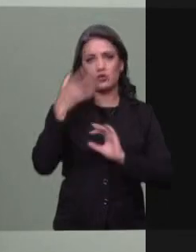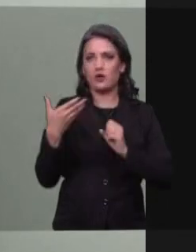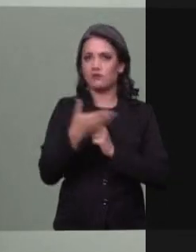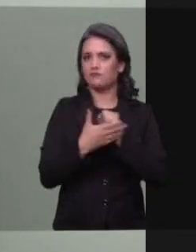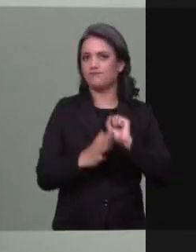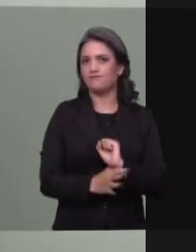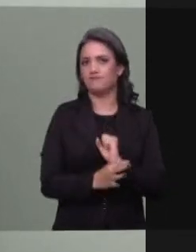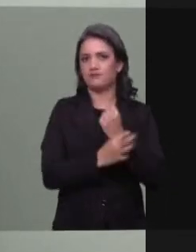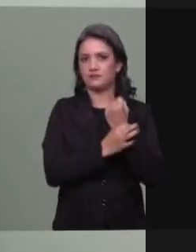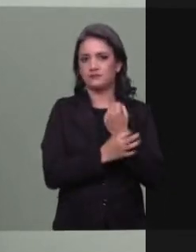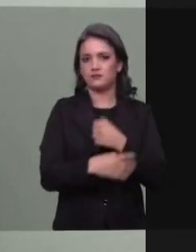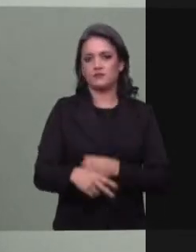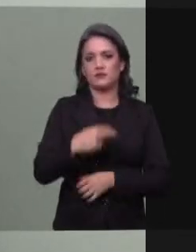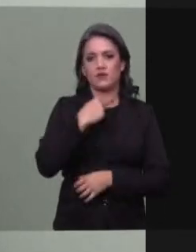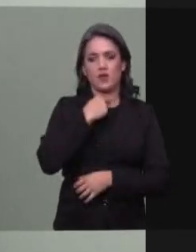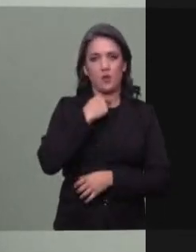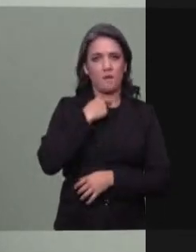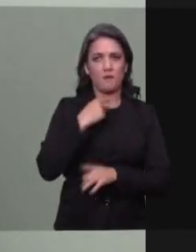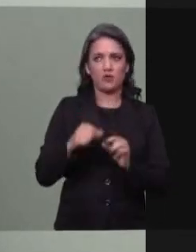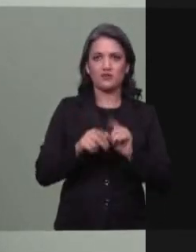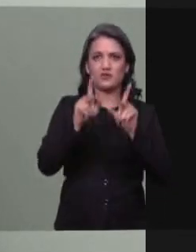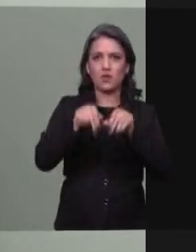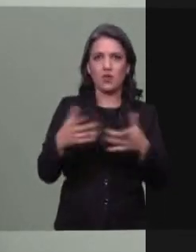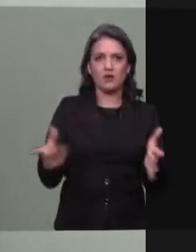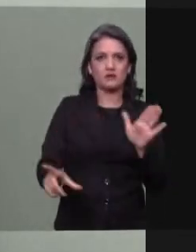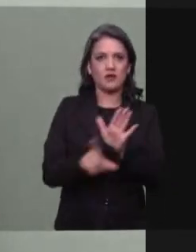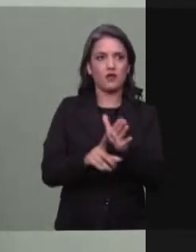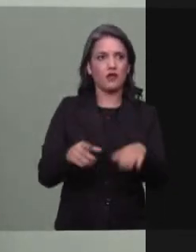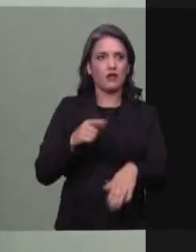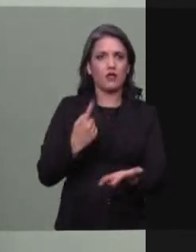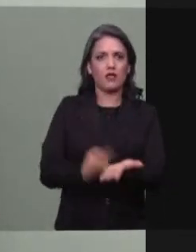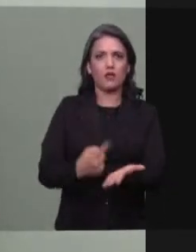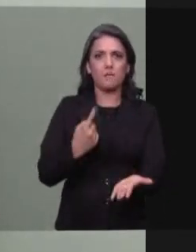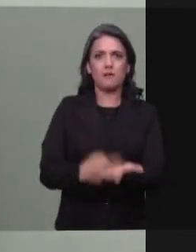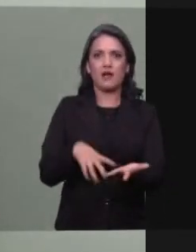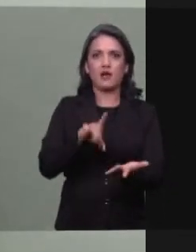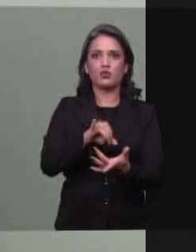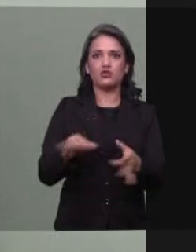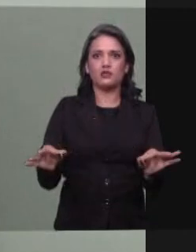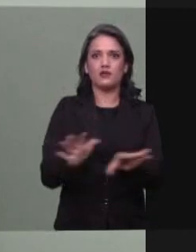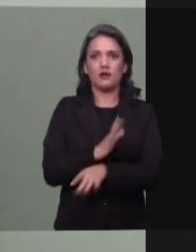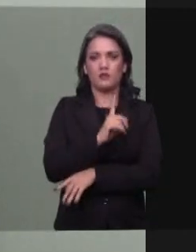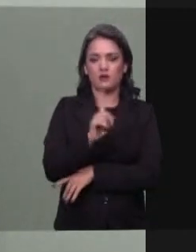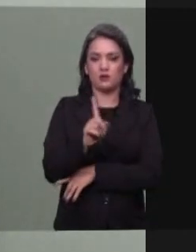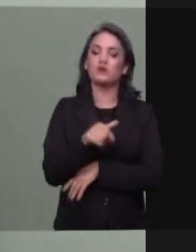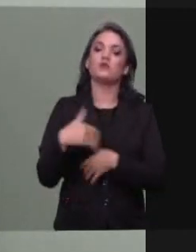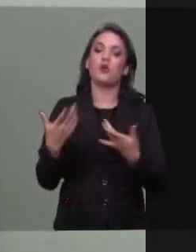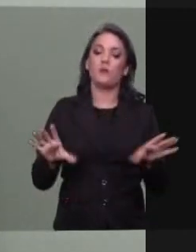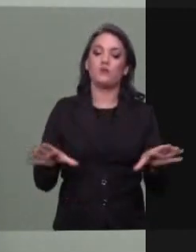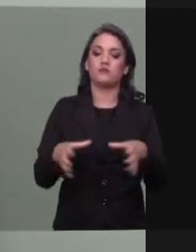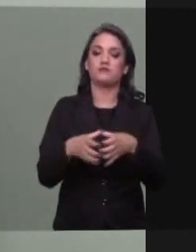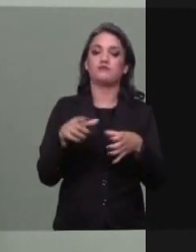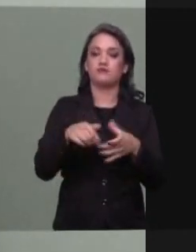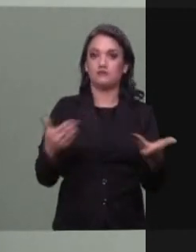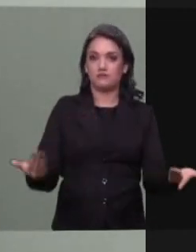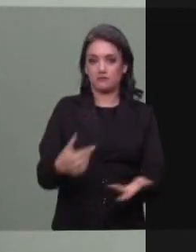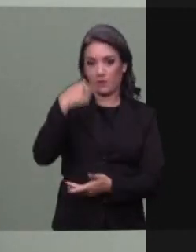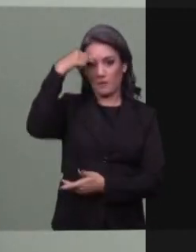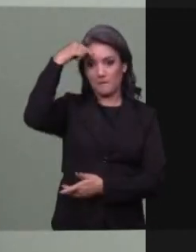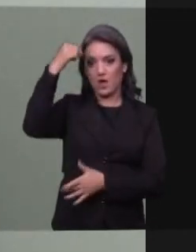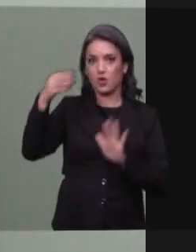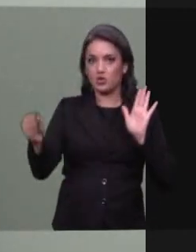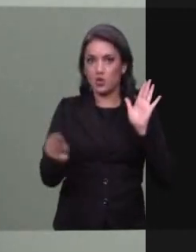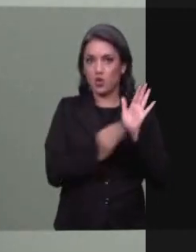ser estabelecido como foi para essas comunidades, e vi agora que o ministro Barroso incluiu